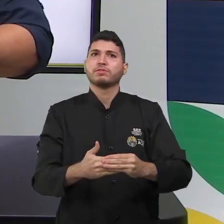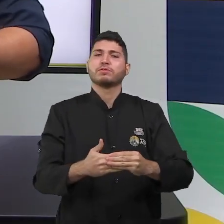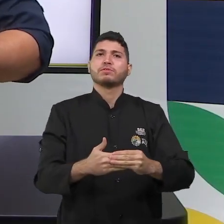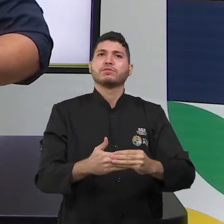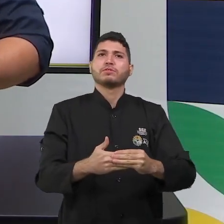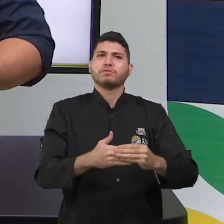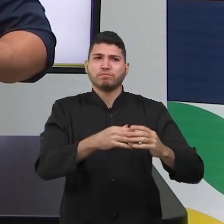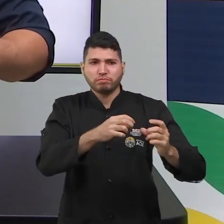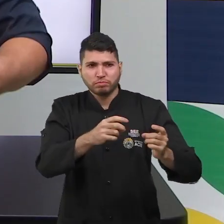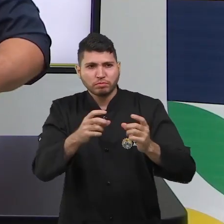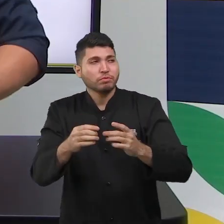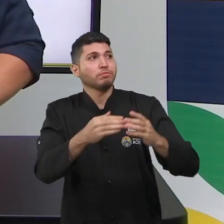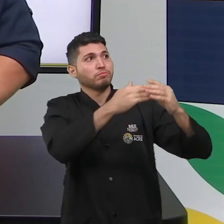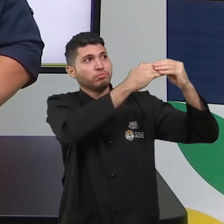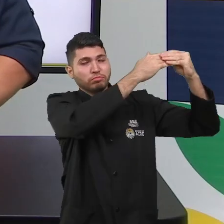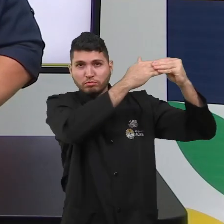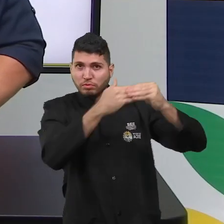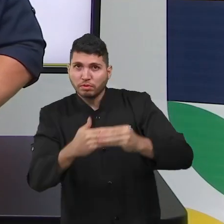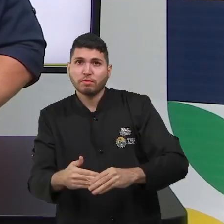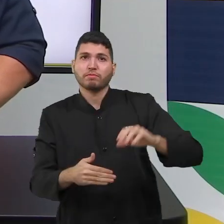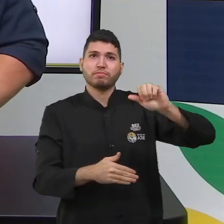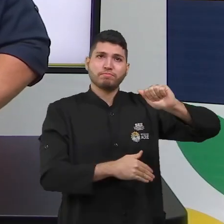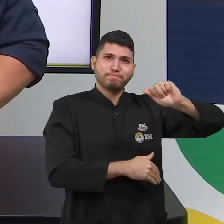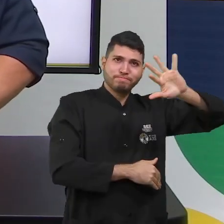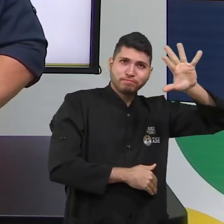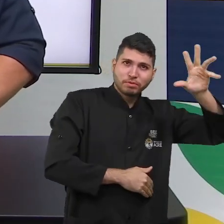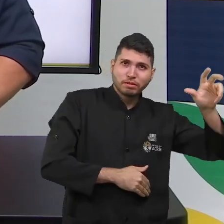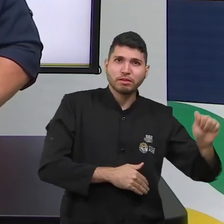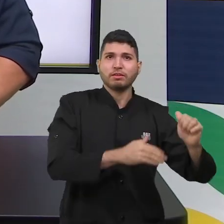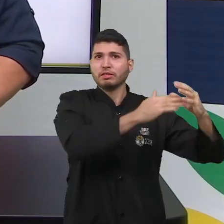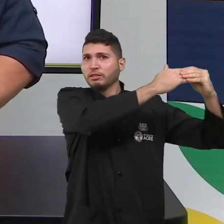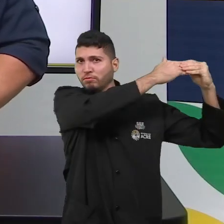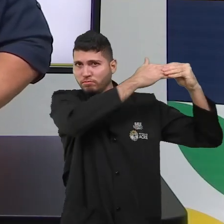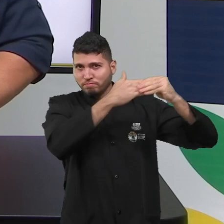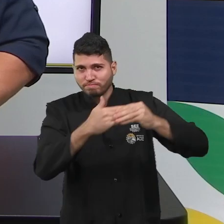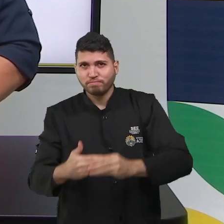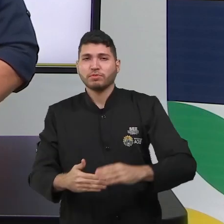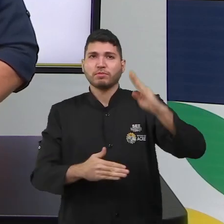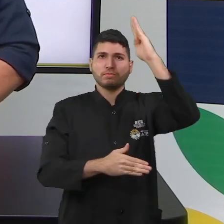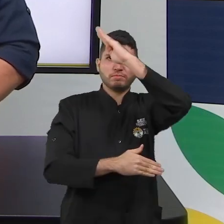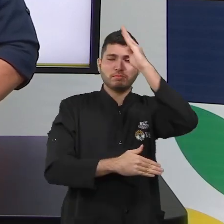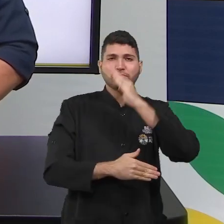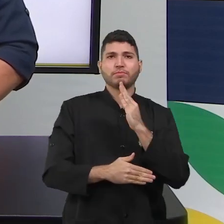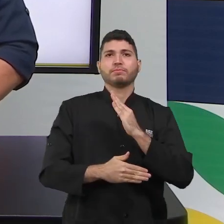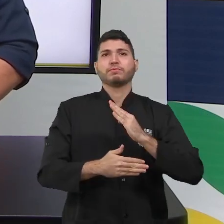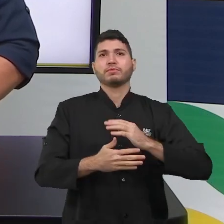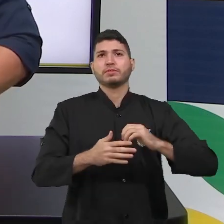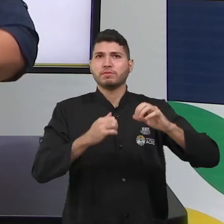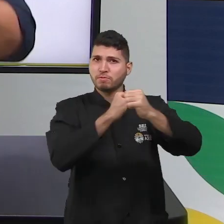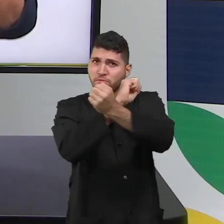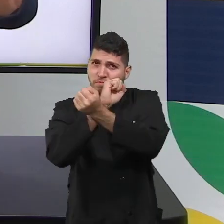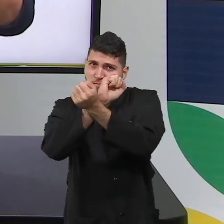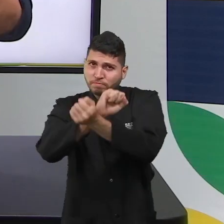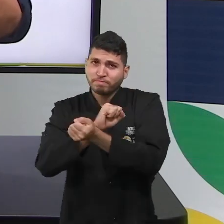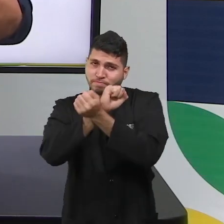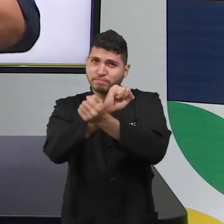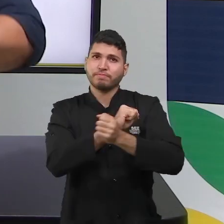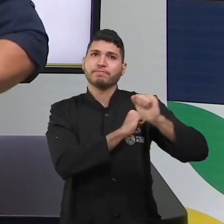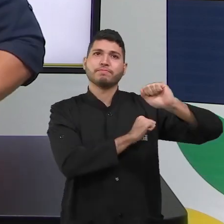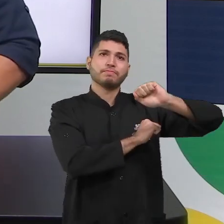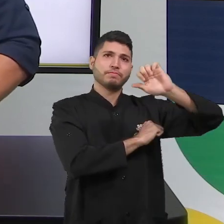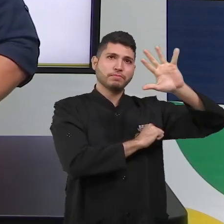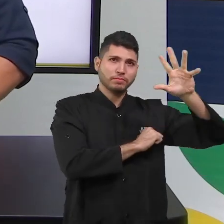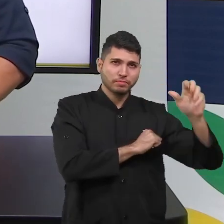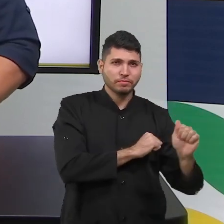traficados da África para o Brasil. E aí vamos ter um amplo legado também de escravização africana